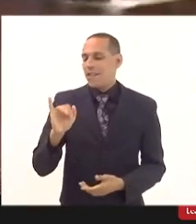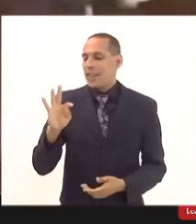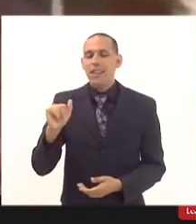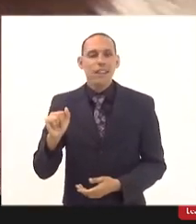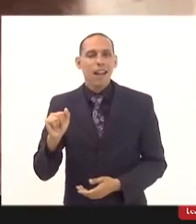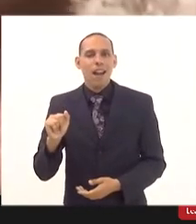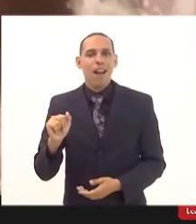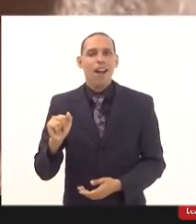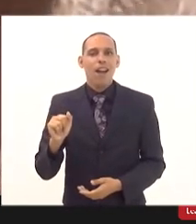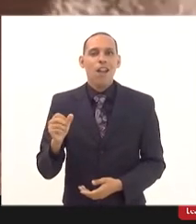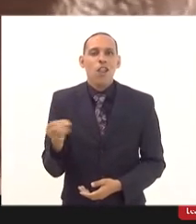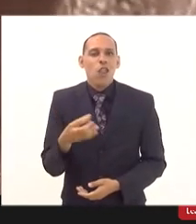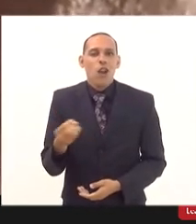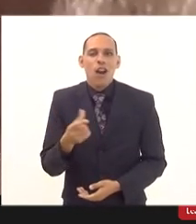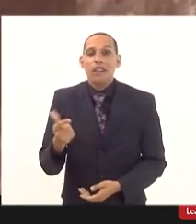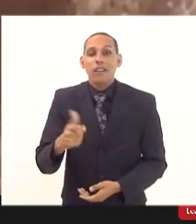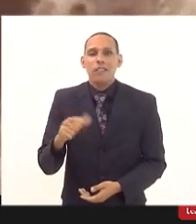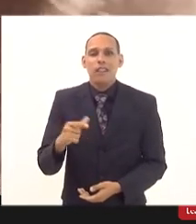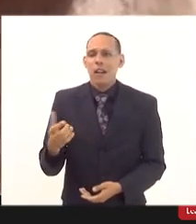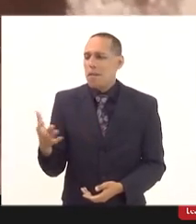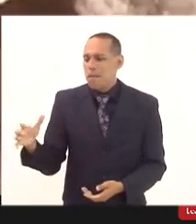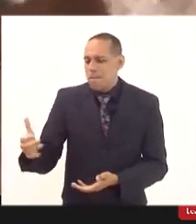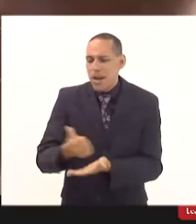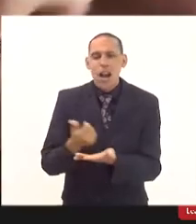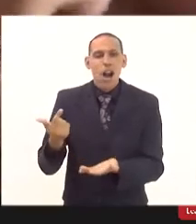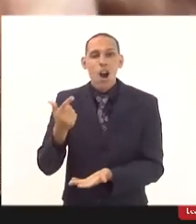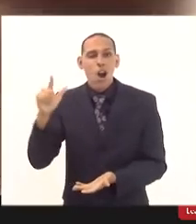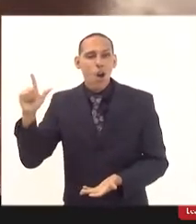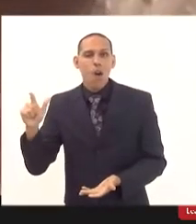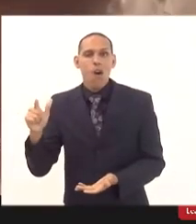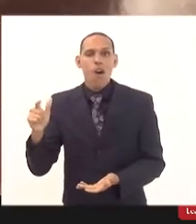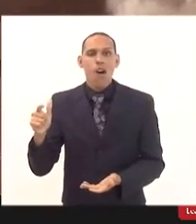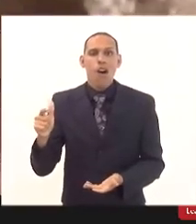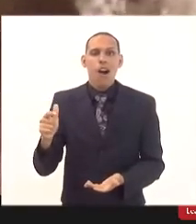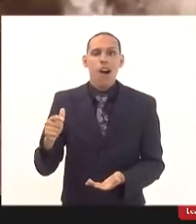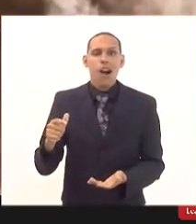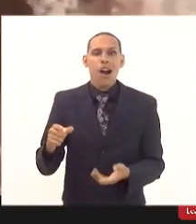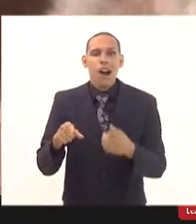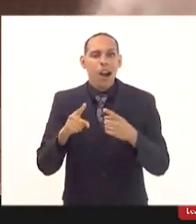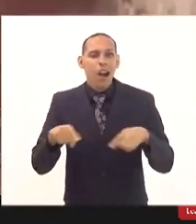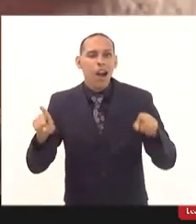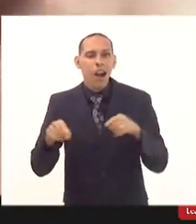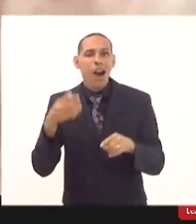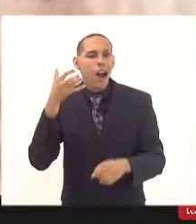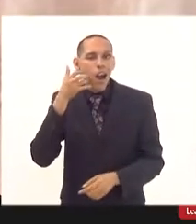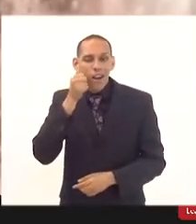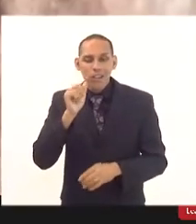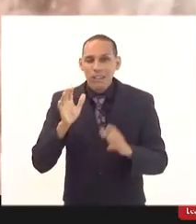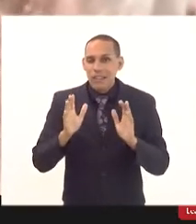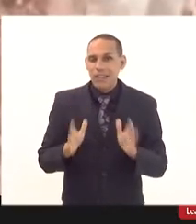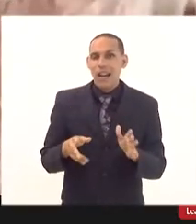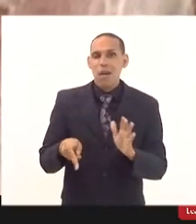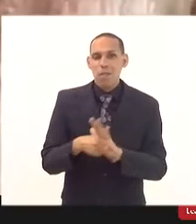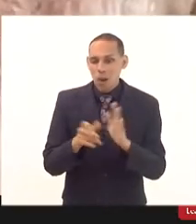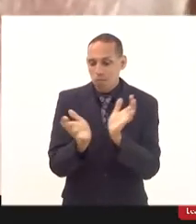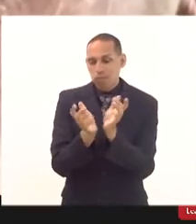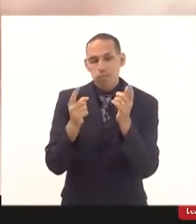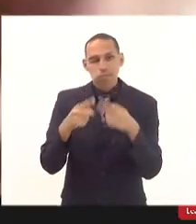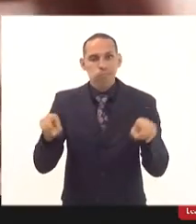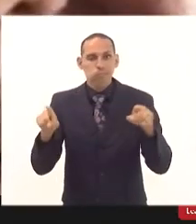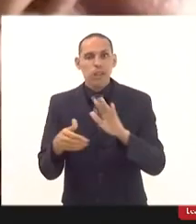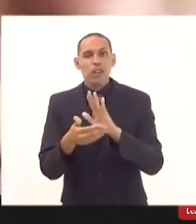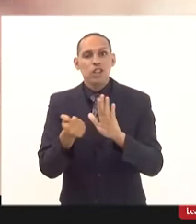gravar programas centenas de fitas rolos contendo Programas ou gravações da Orquestra Sinfônica e programação geral